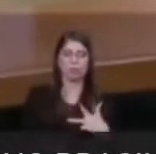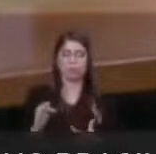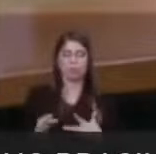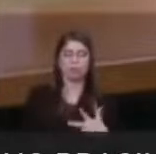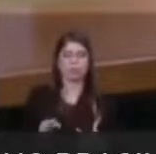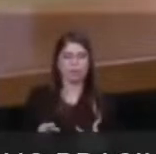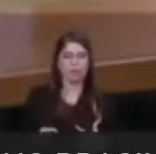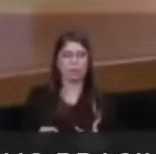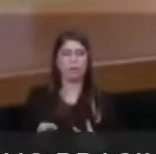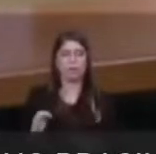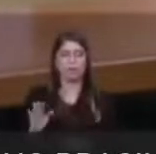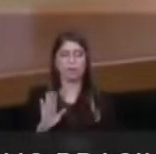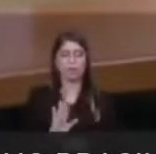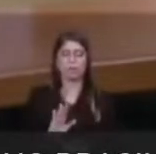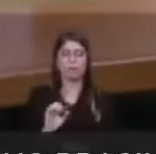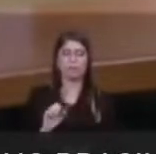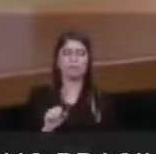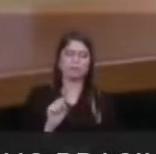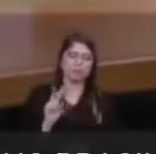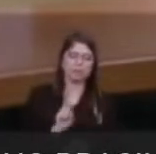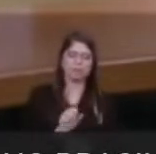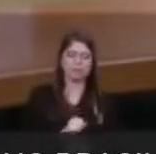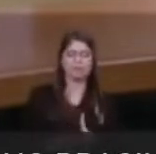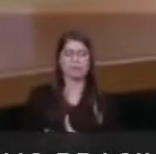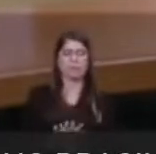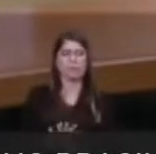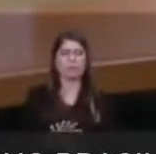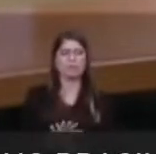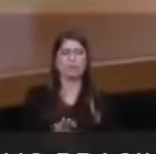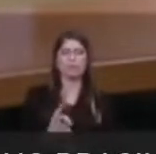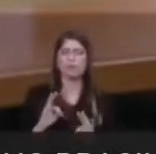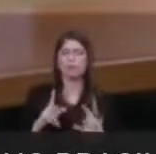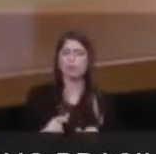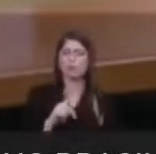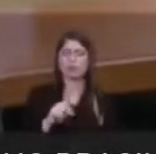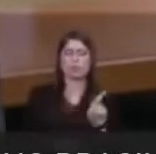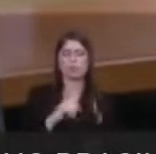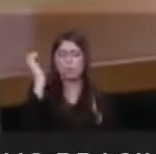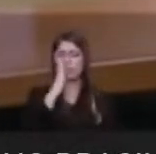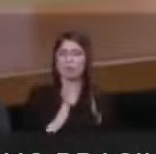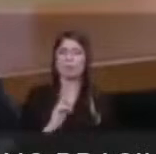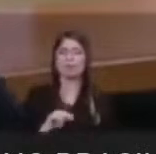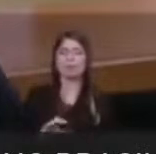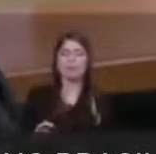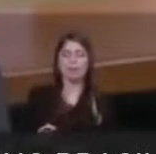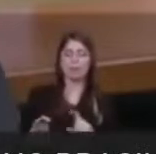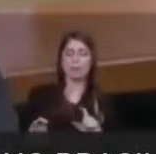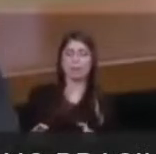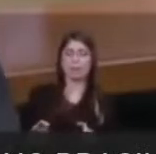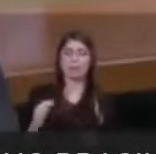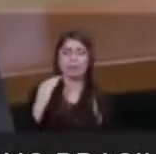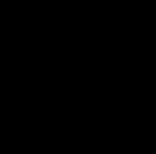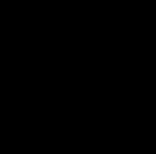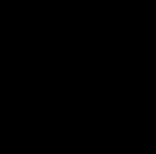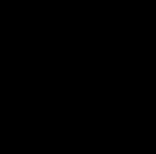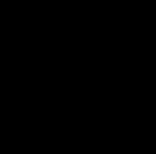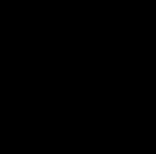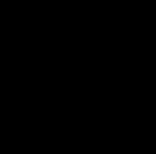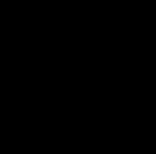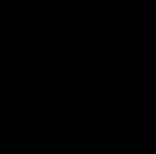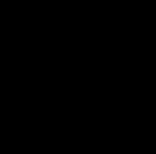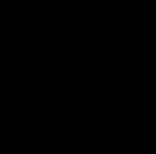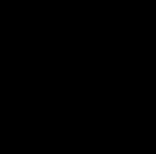Poder Judiciário em defesa da sociedade, de todos os brasileiros, de todas as brasileiras, que é a independência de seus juízes.